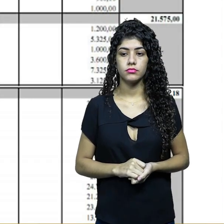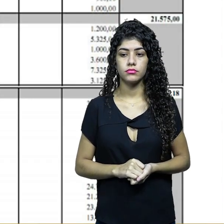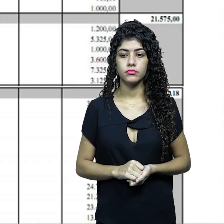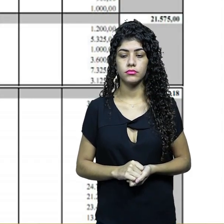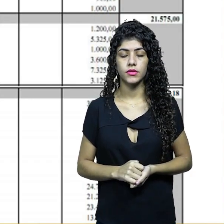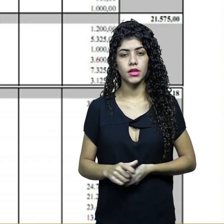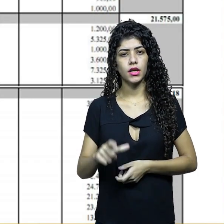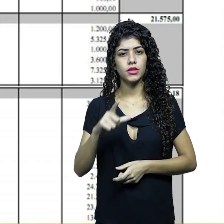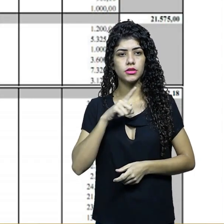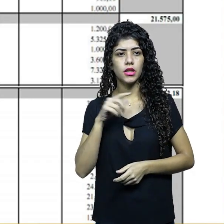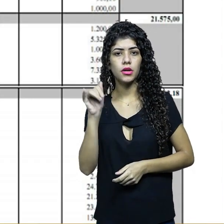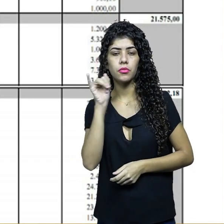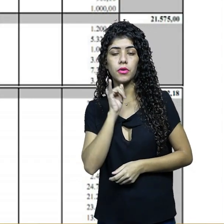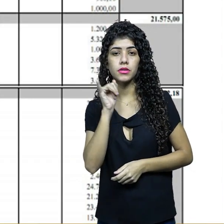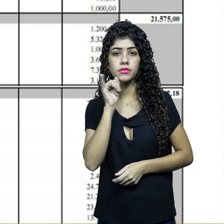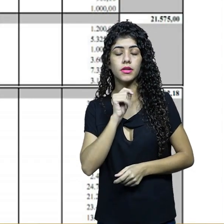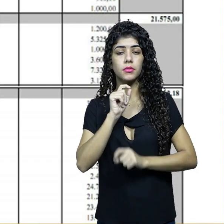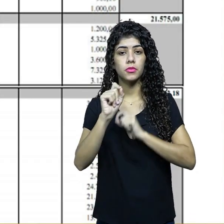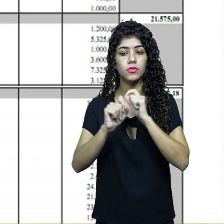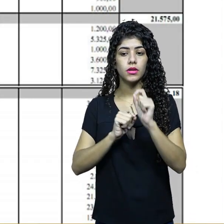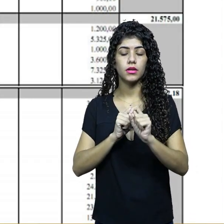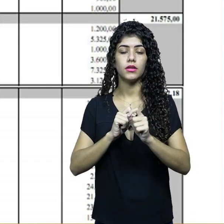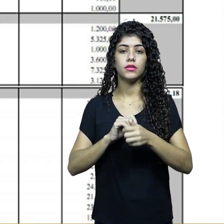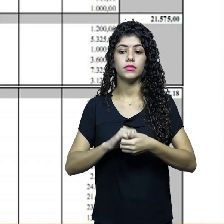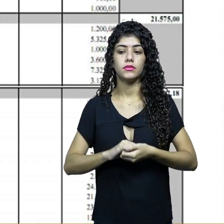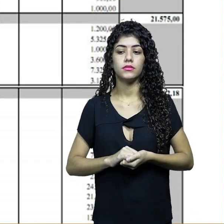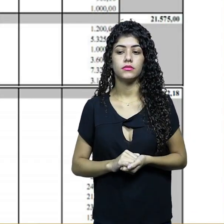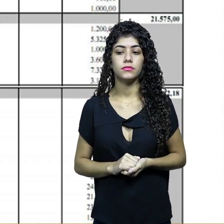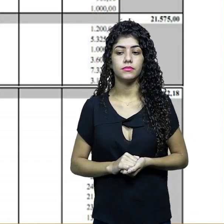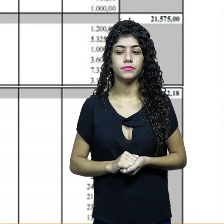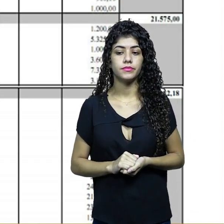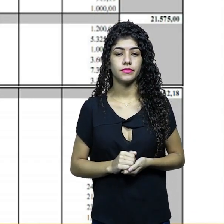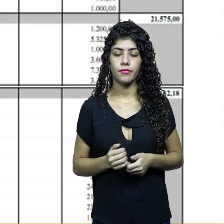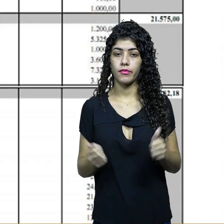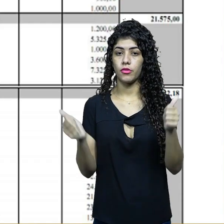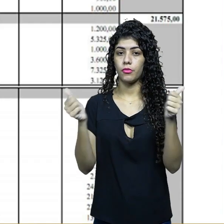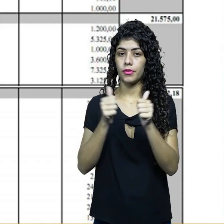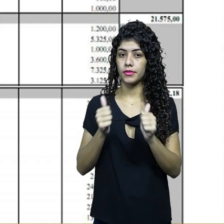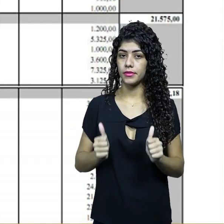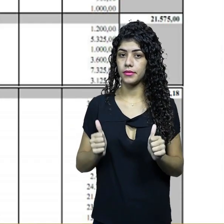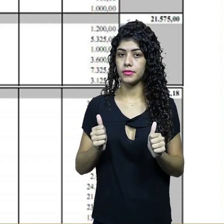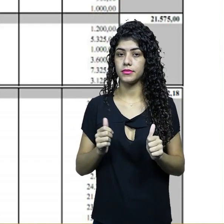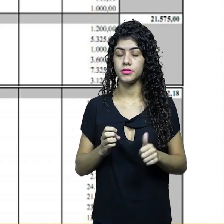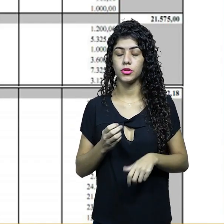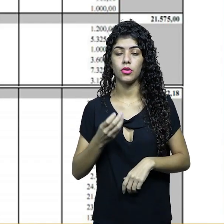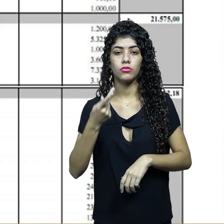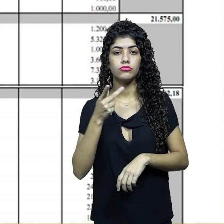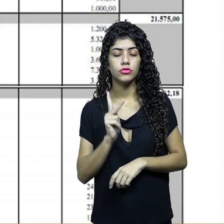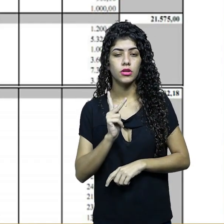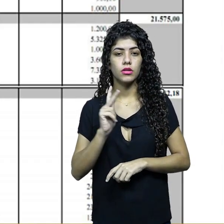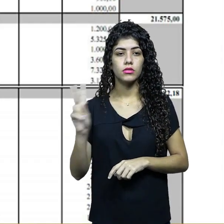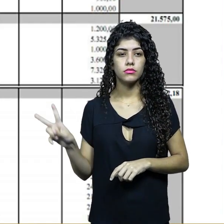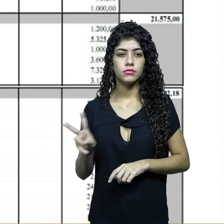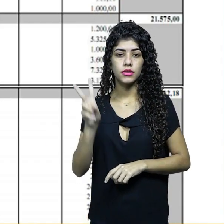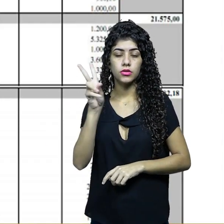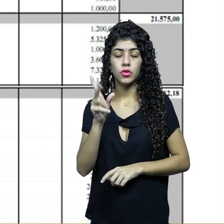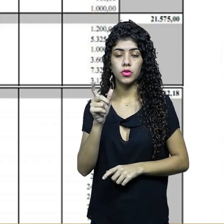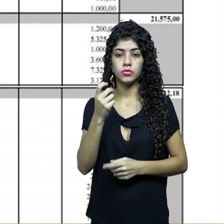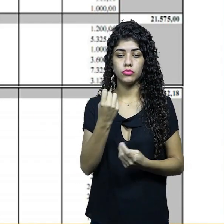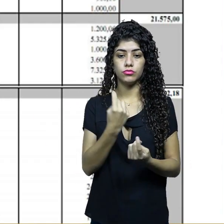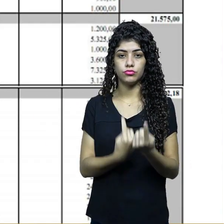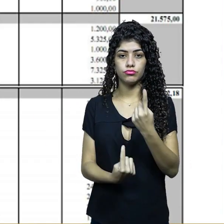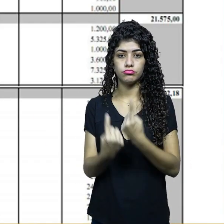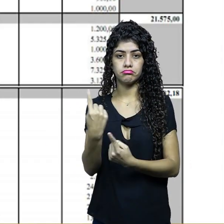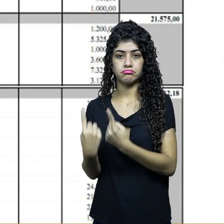Aqui a gente tem um exemplo de um orçamento analítico, com seus valores